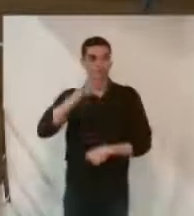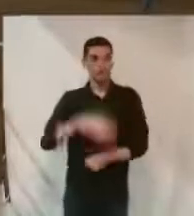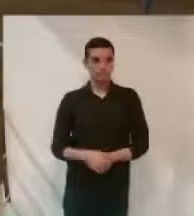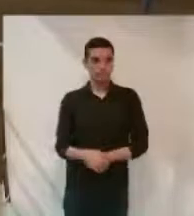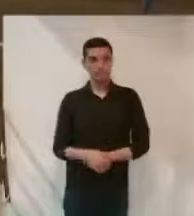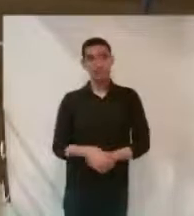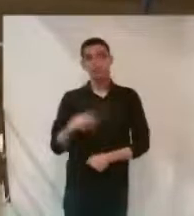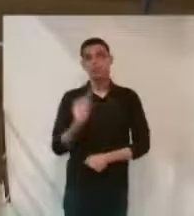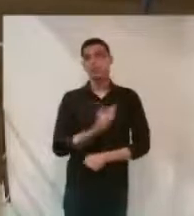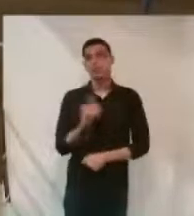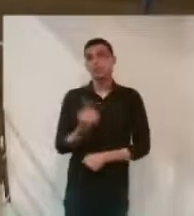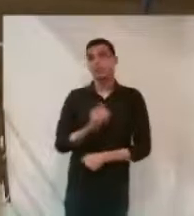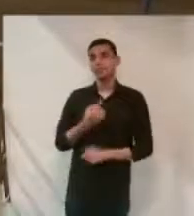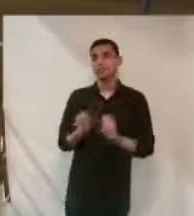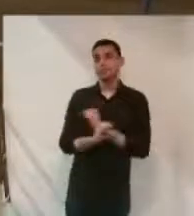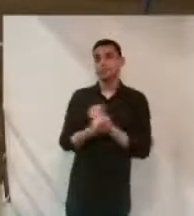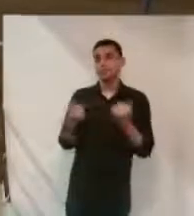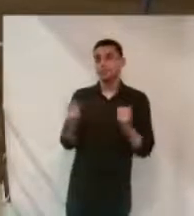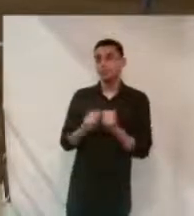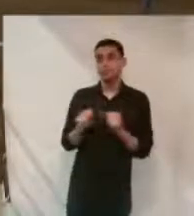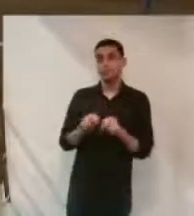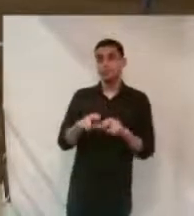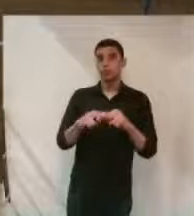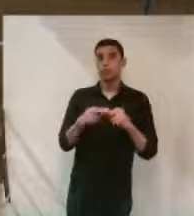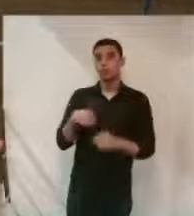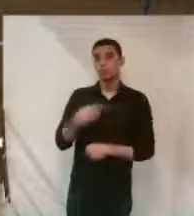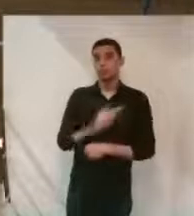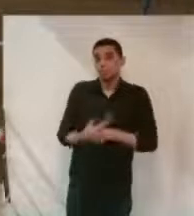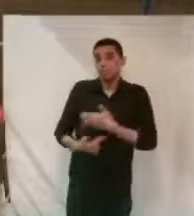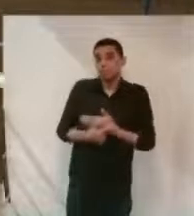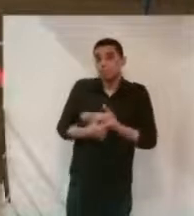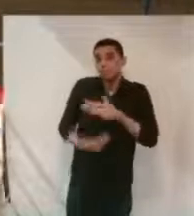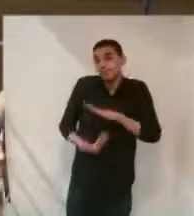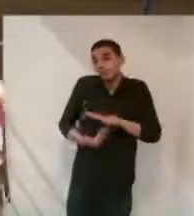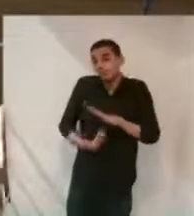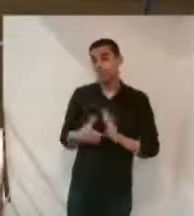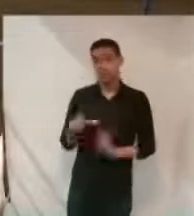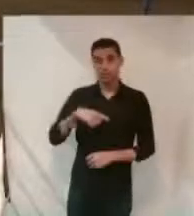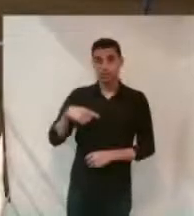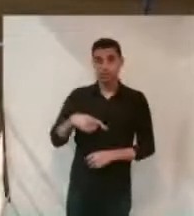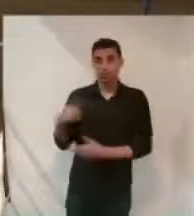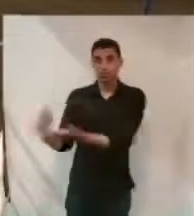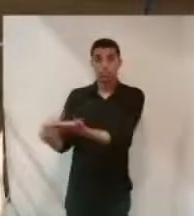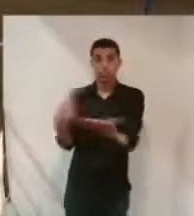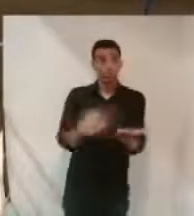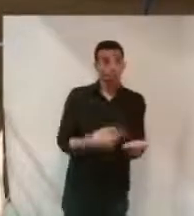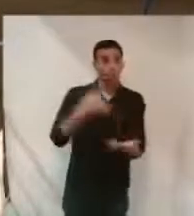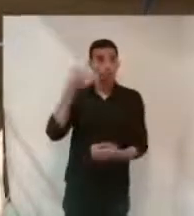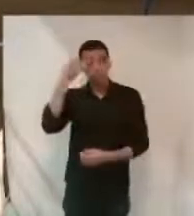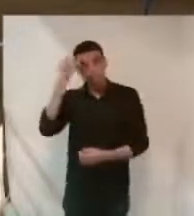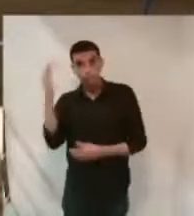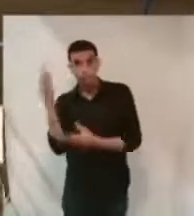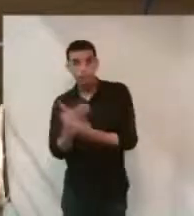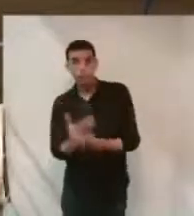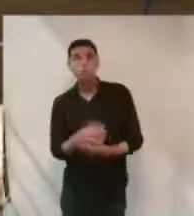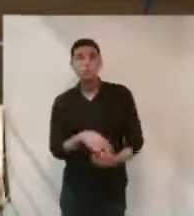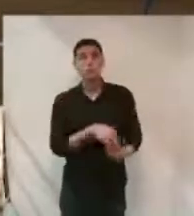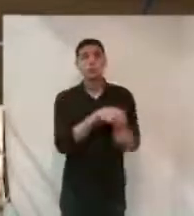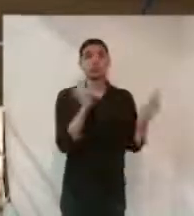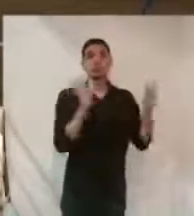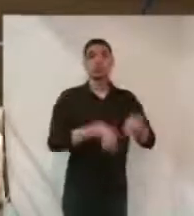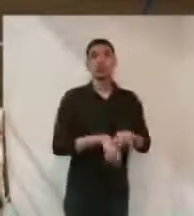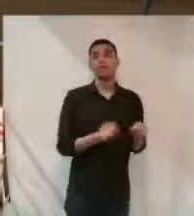buscamos fazer, pois a nossa competência é limitada. Um acordo de não persecução penal só pode ser feito pelo Ministério Público.